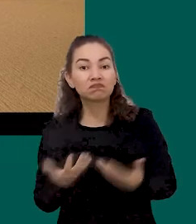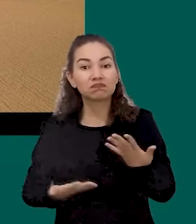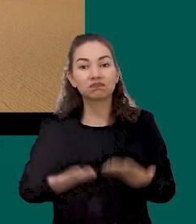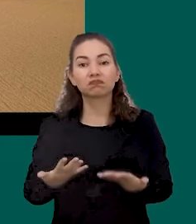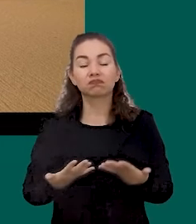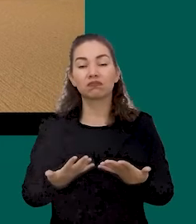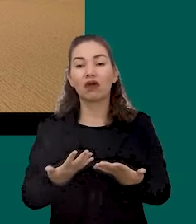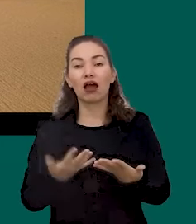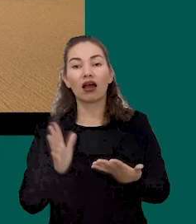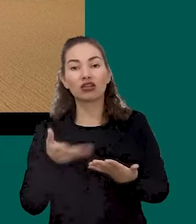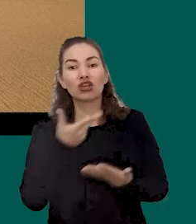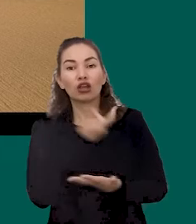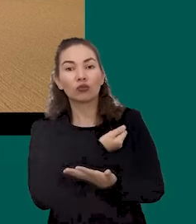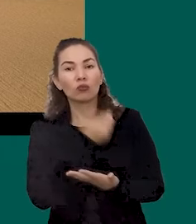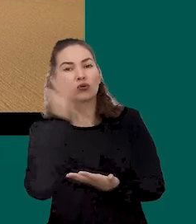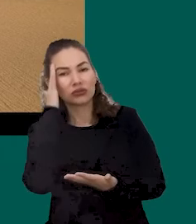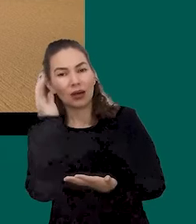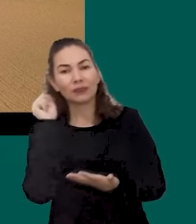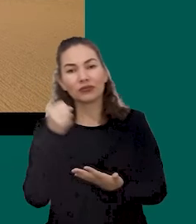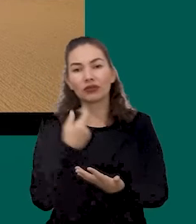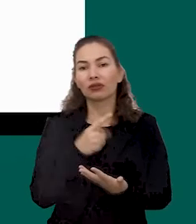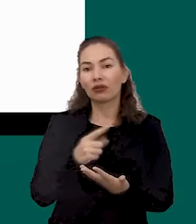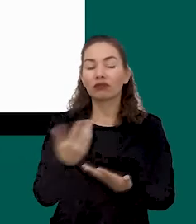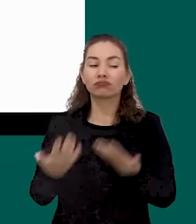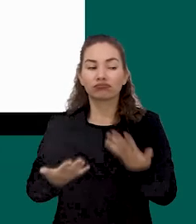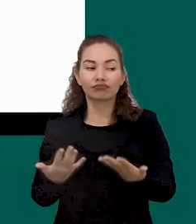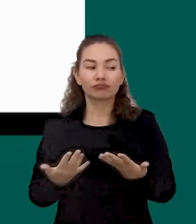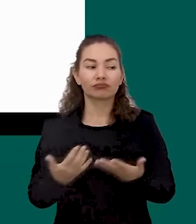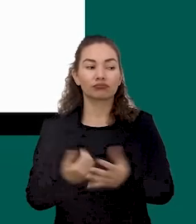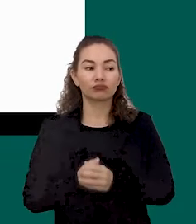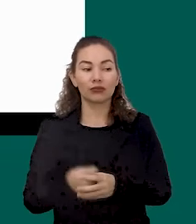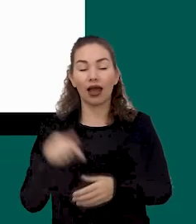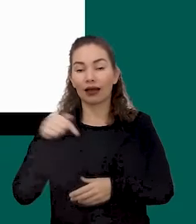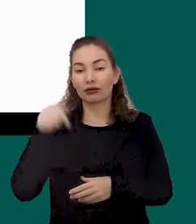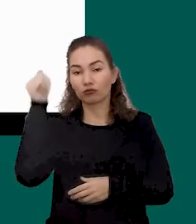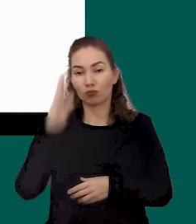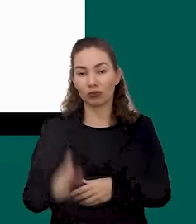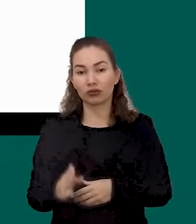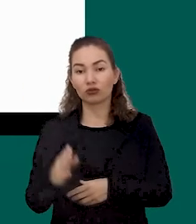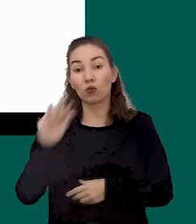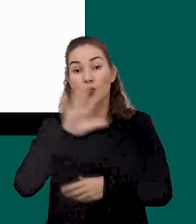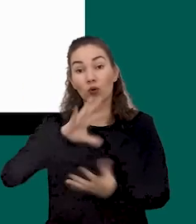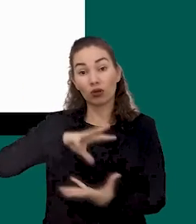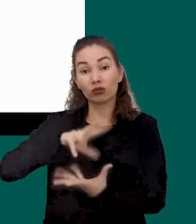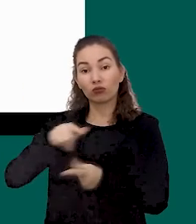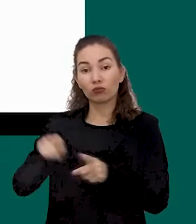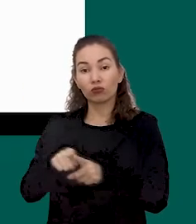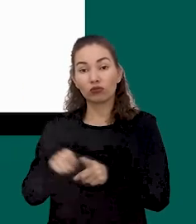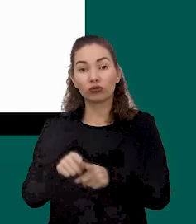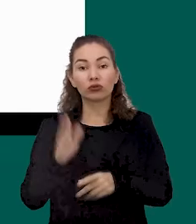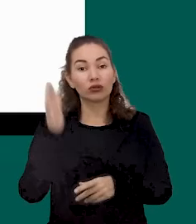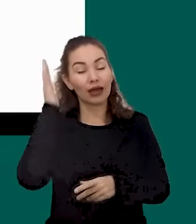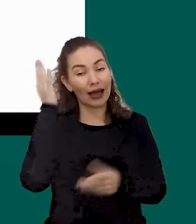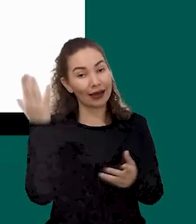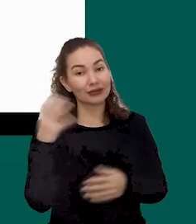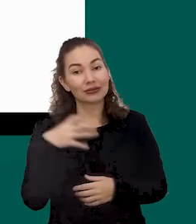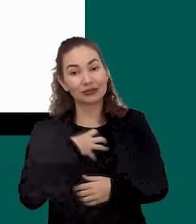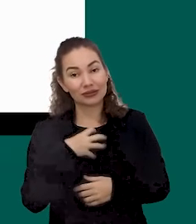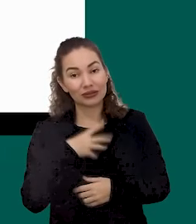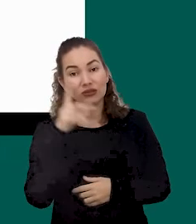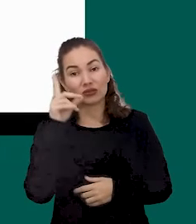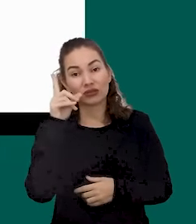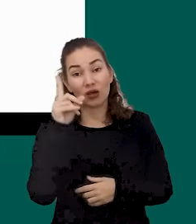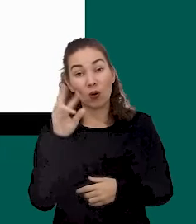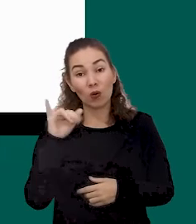até já tomou e não sabe direito o que tomou, então é muito importante saber. Como estamos no Brasil e no mundo. Todos vocês sabem que a situação é muito crítica, né? Israel saiu